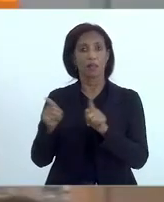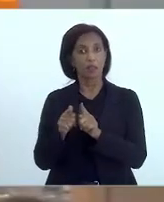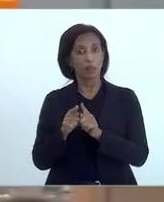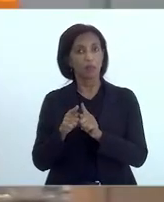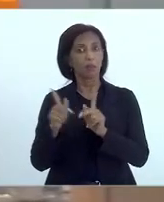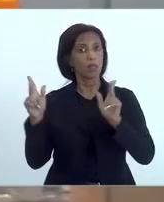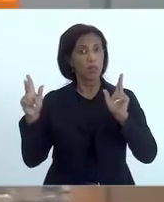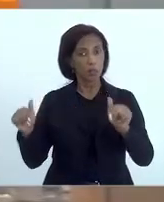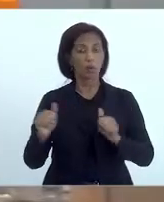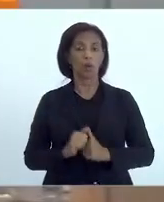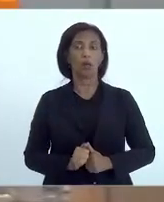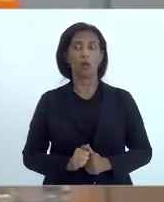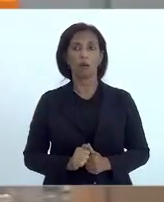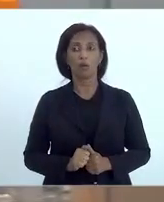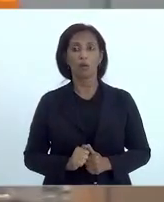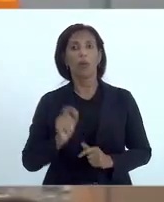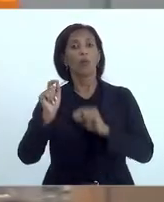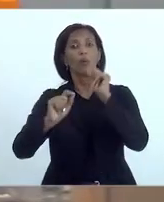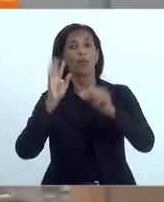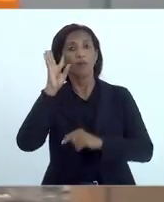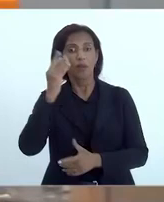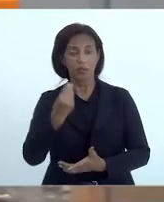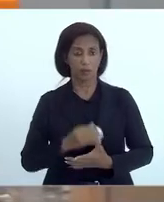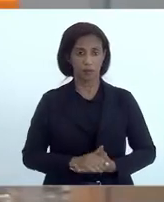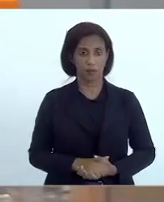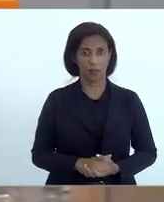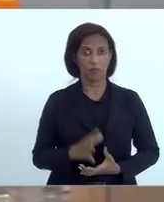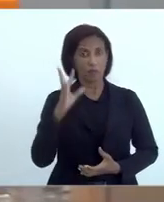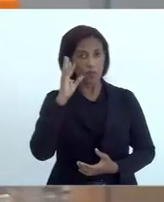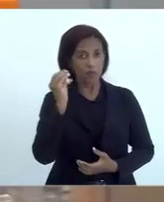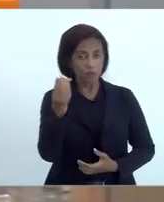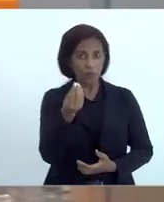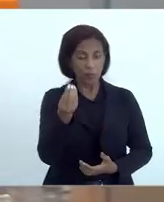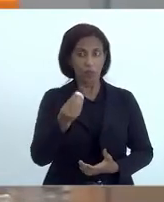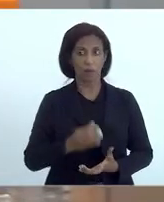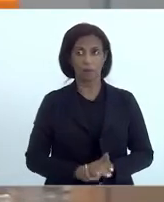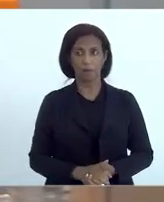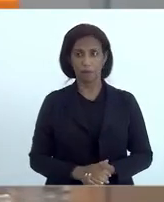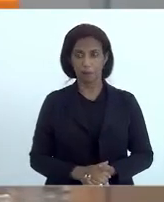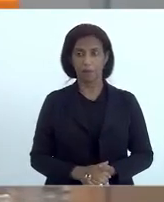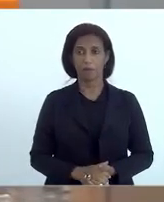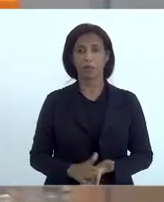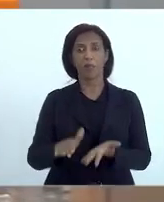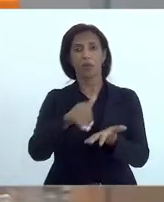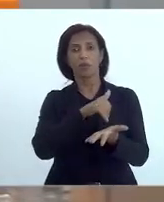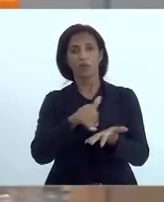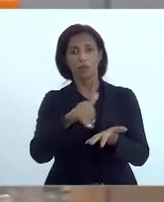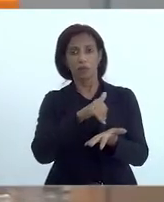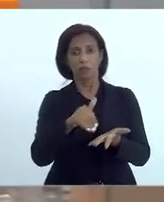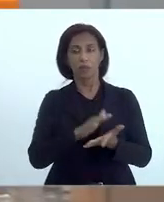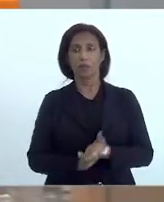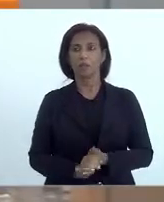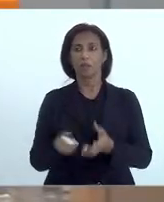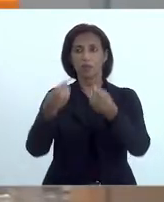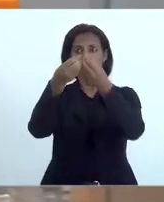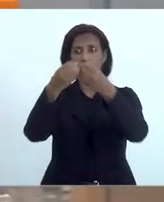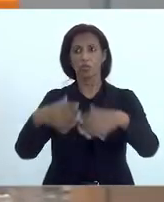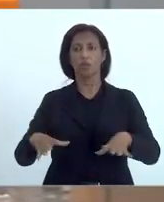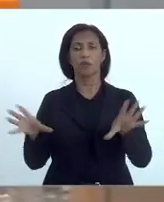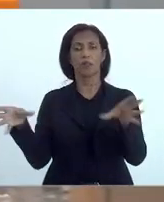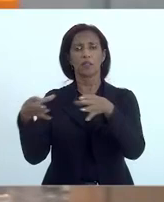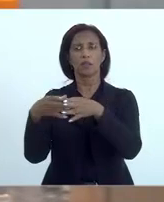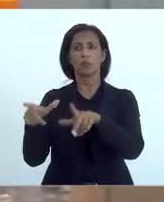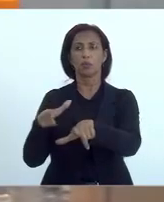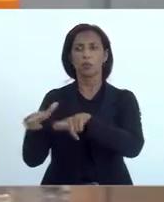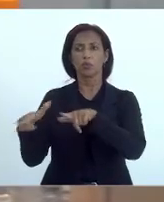questionamento tá bom o seu questionamento que vai resolver esse questionamento que que vai resolver então você acreditar de comissões desfaz essa porcaria do